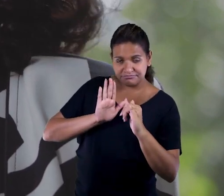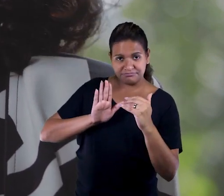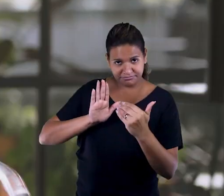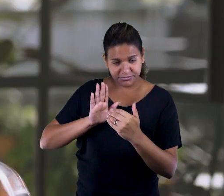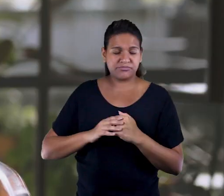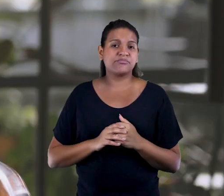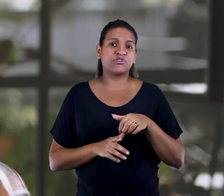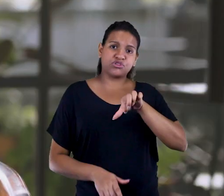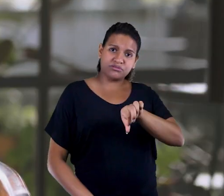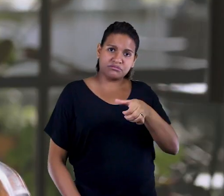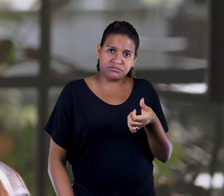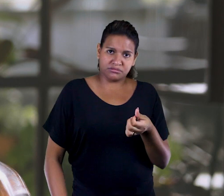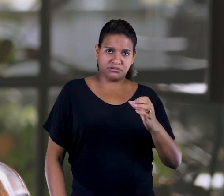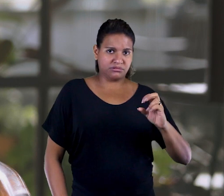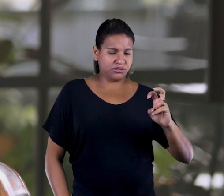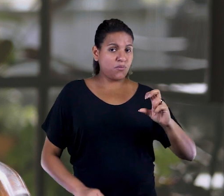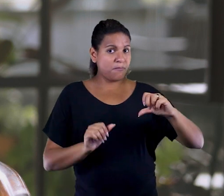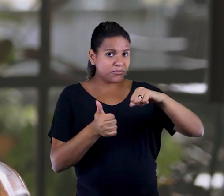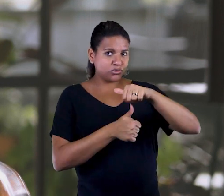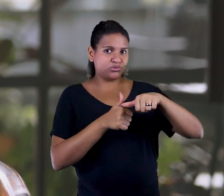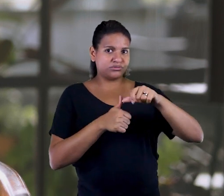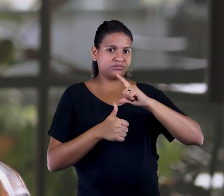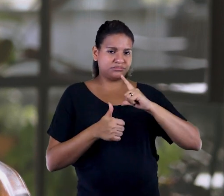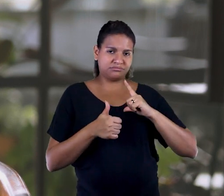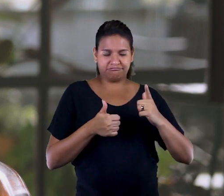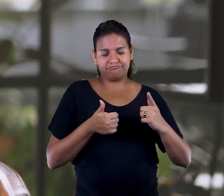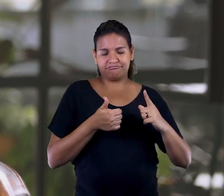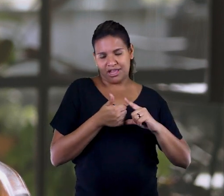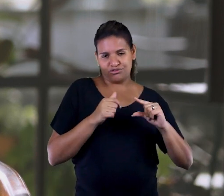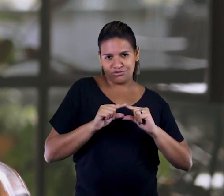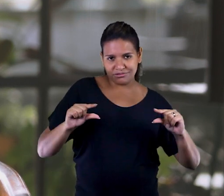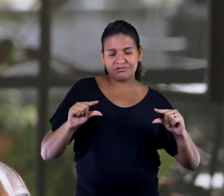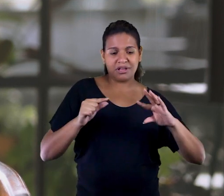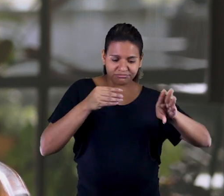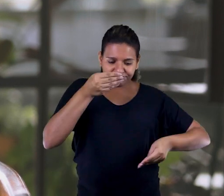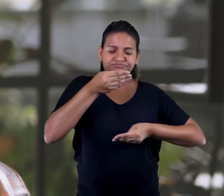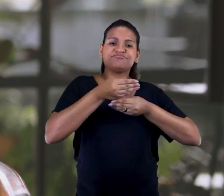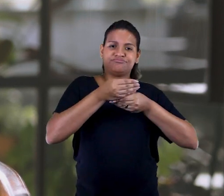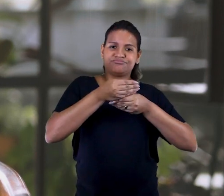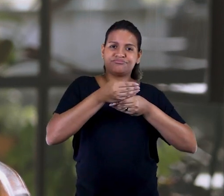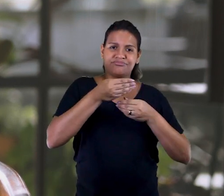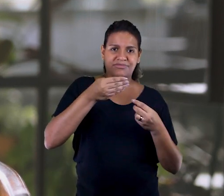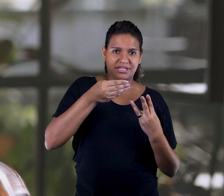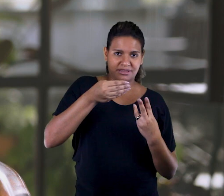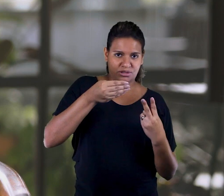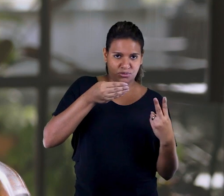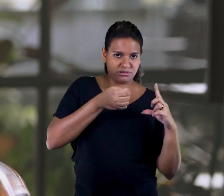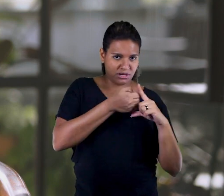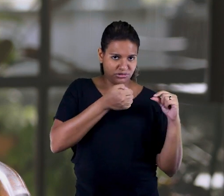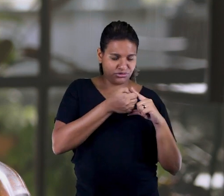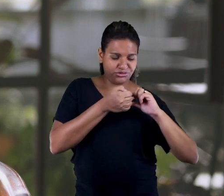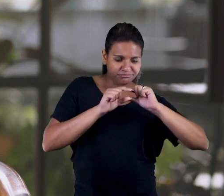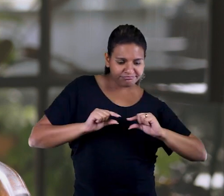Federal, modificou a Lei 9.605, acrescentando um um parágrafo, o artigo 32, o